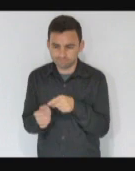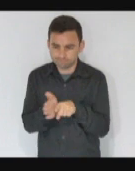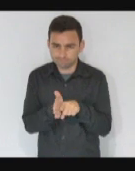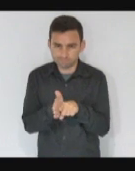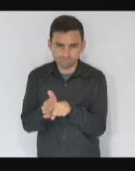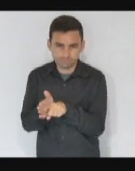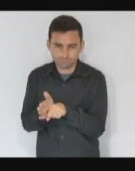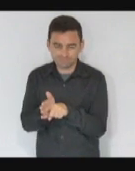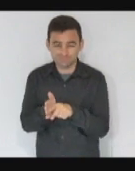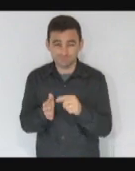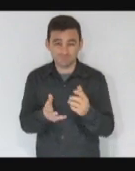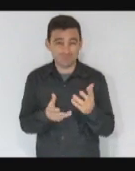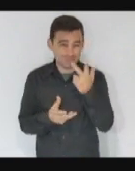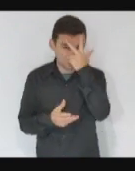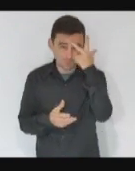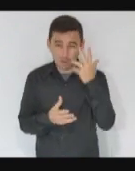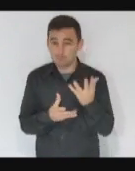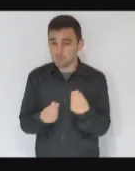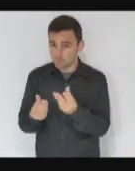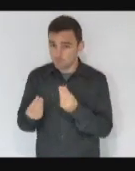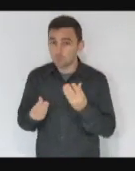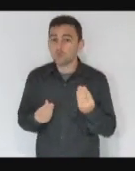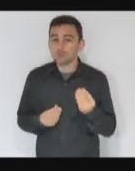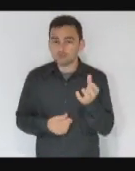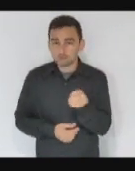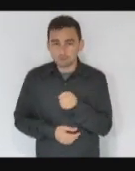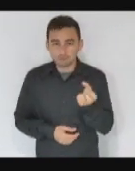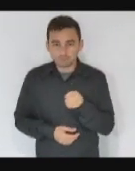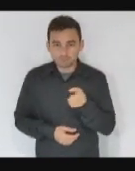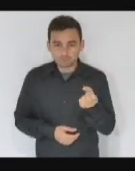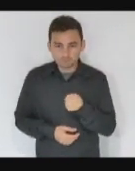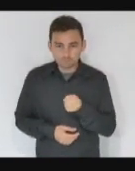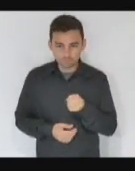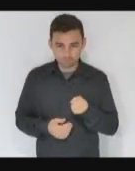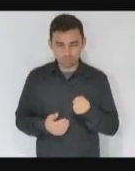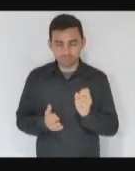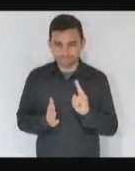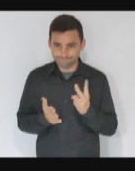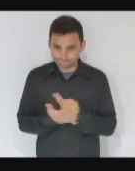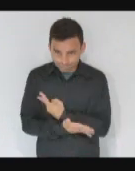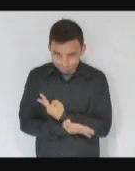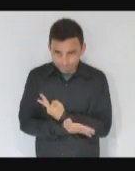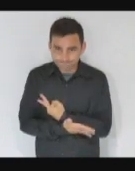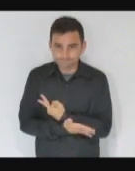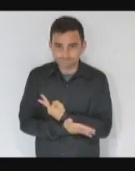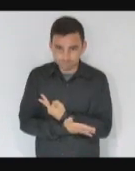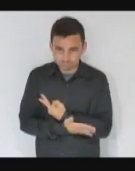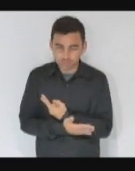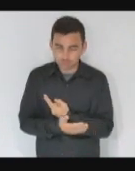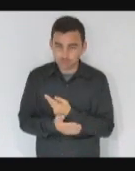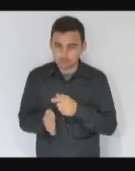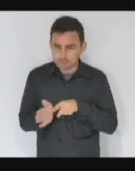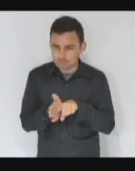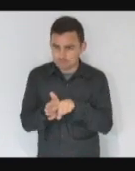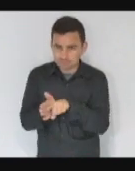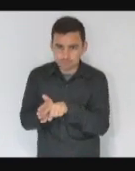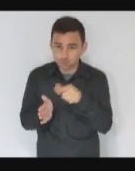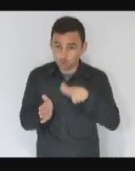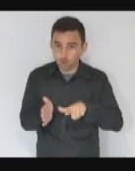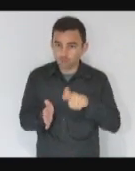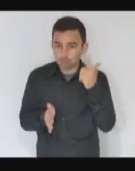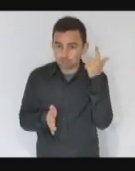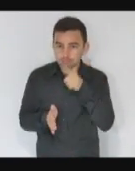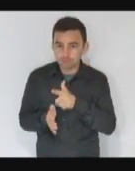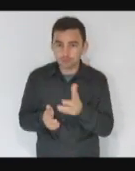Muita gente recebia benefícios de forma indevida e houve essa revisão que gerou 4 bilhões